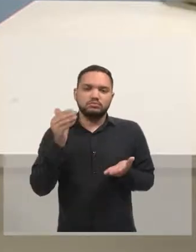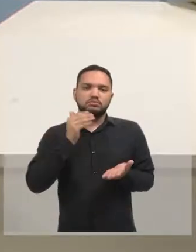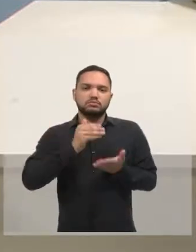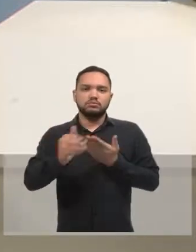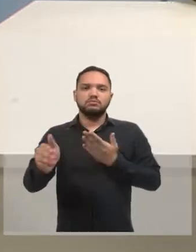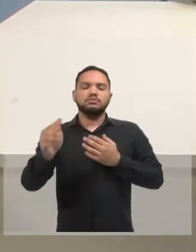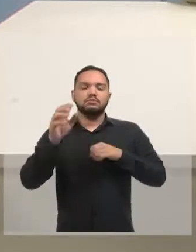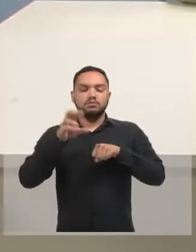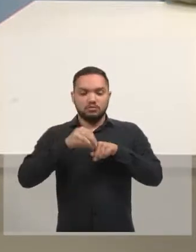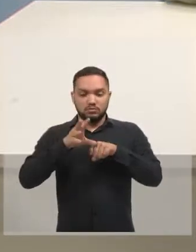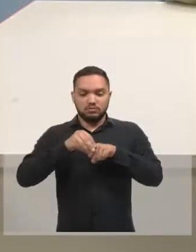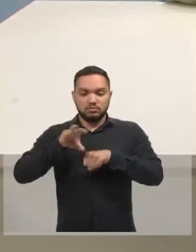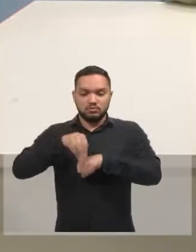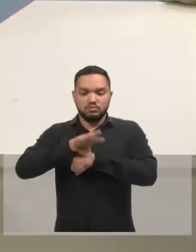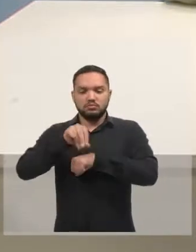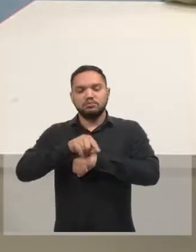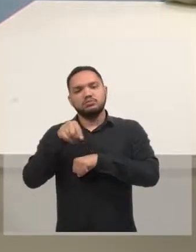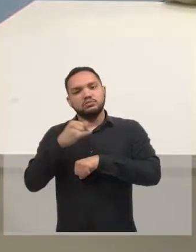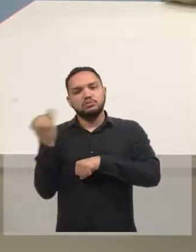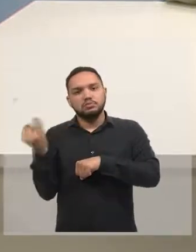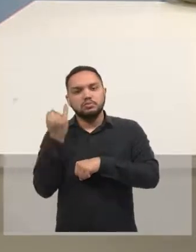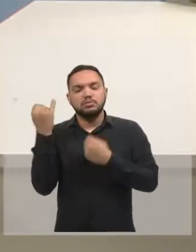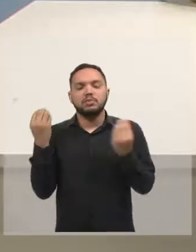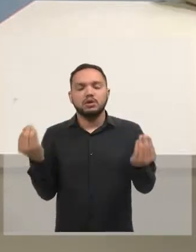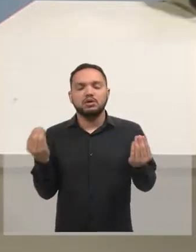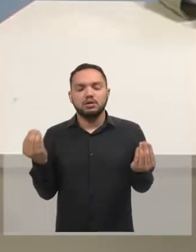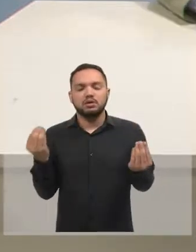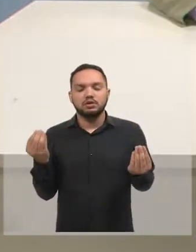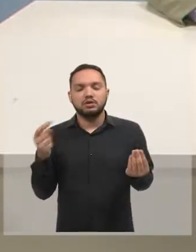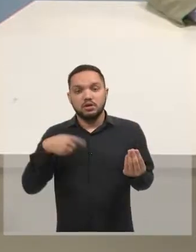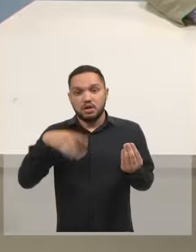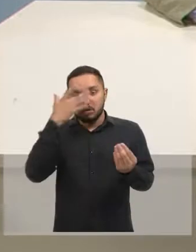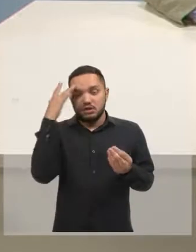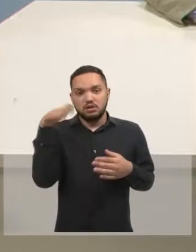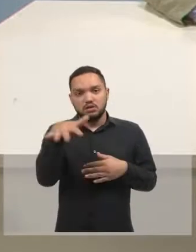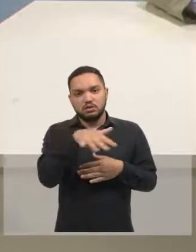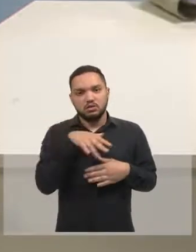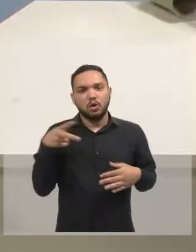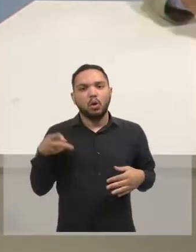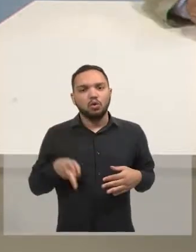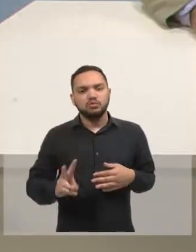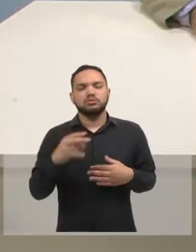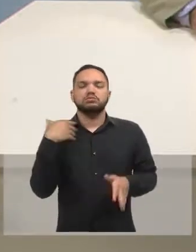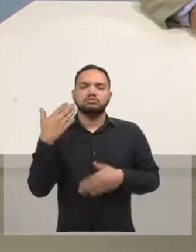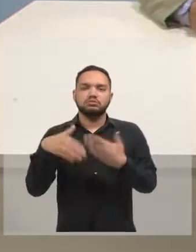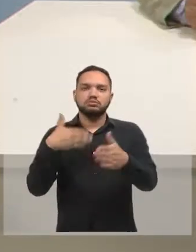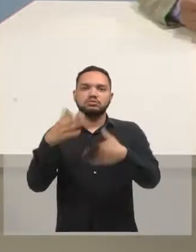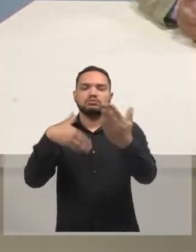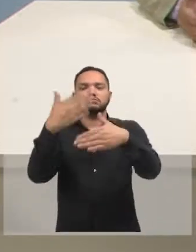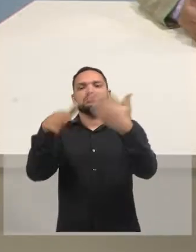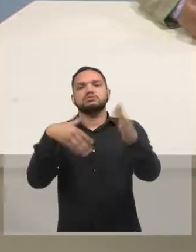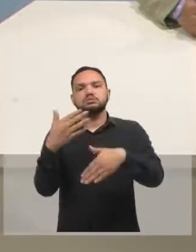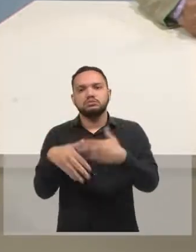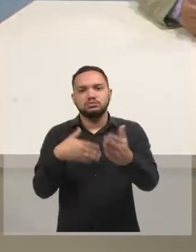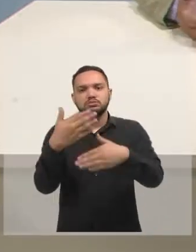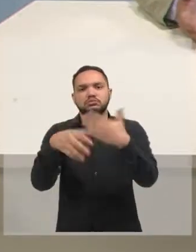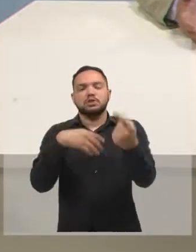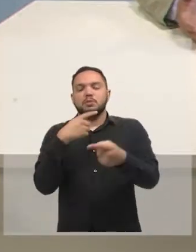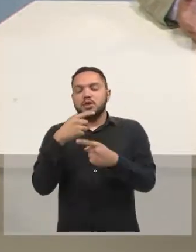desse norte de pensamento que é importantíssimo para que a civilização continue evoluindo, continue